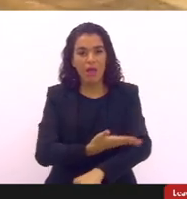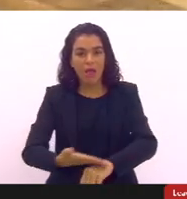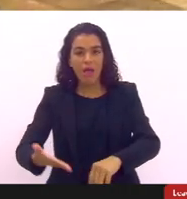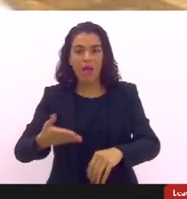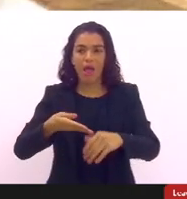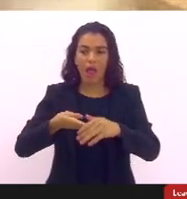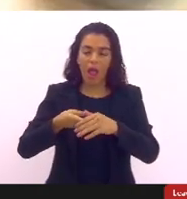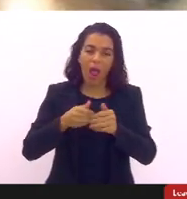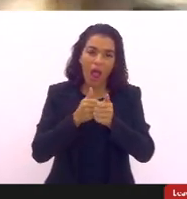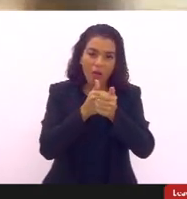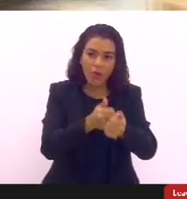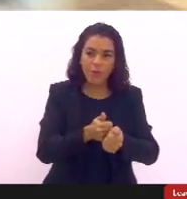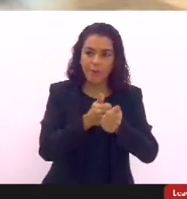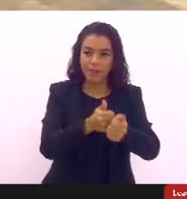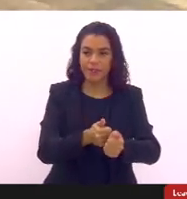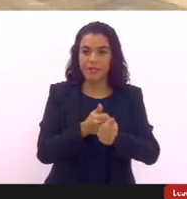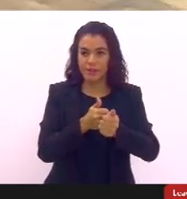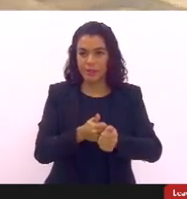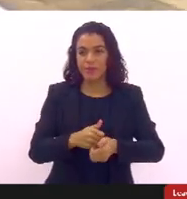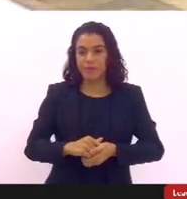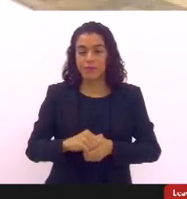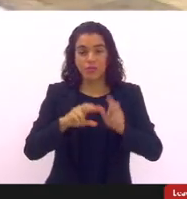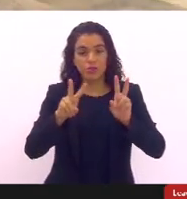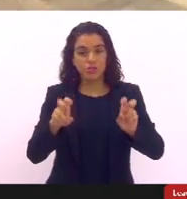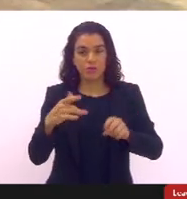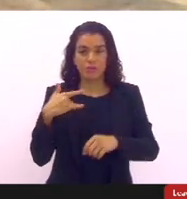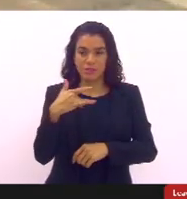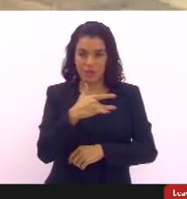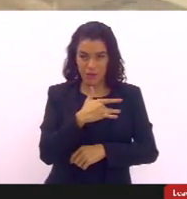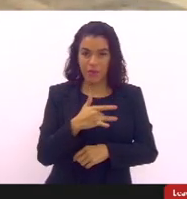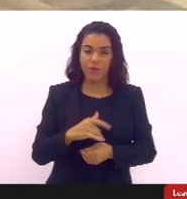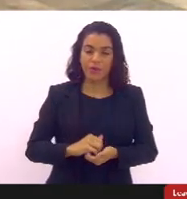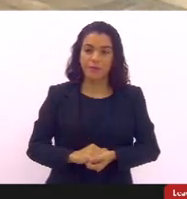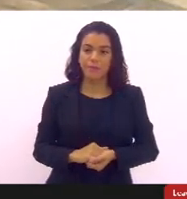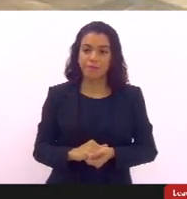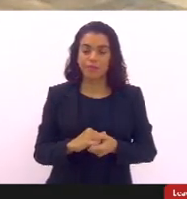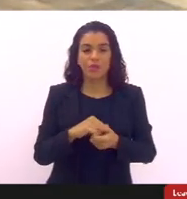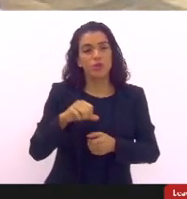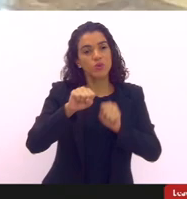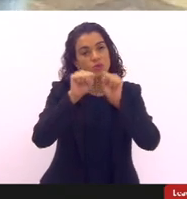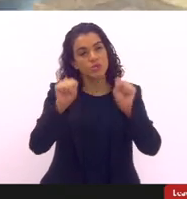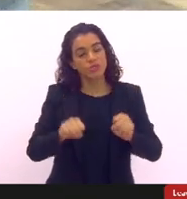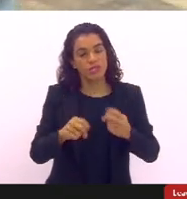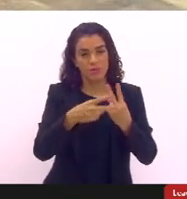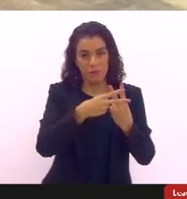aí inerentes à saúde no âmbito do sistema prisional.